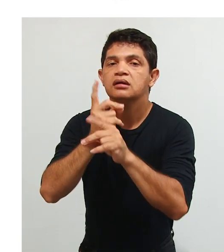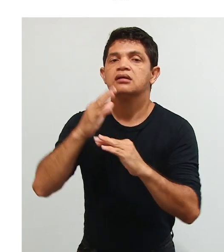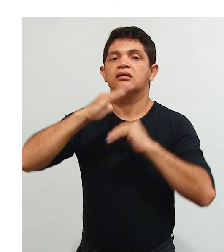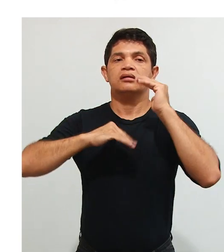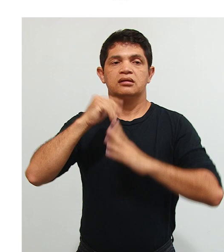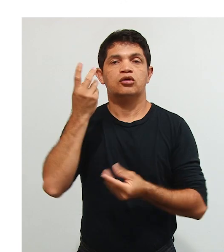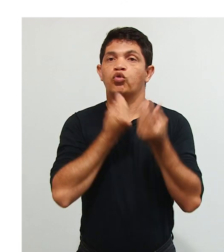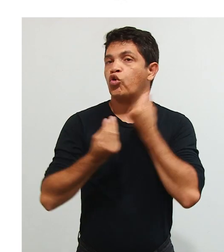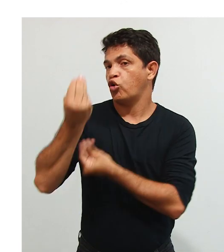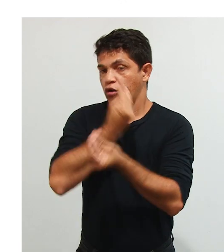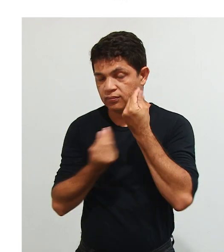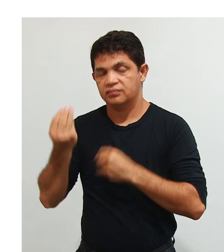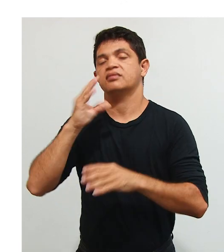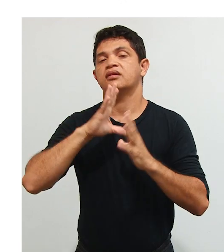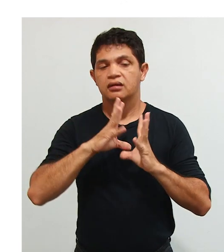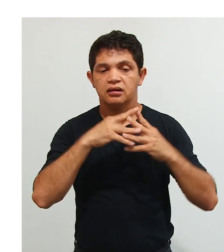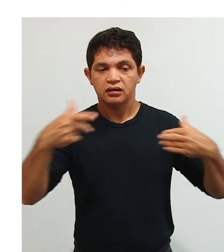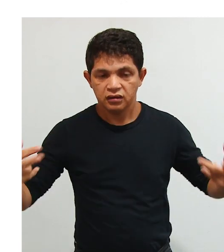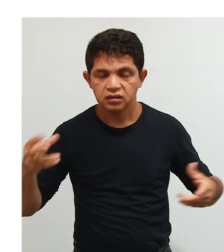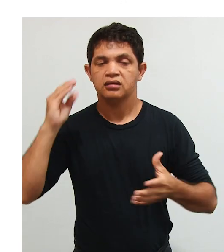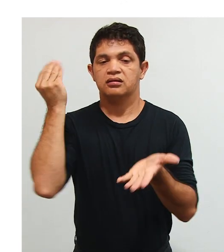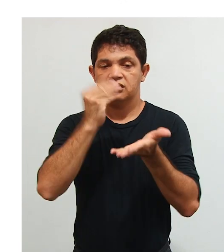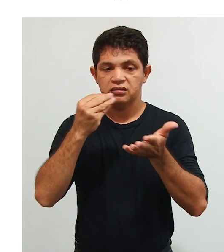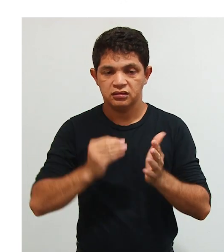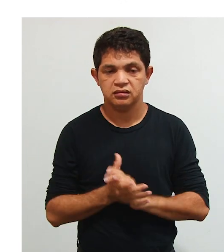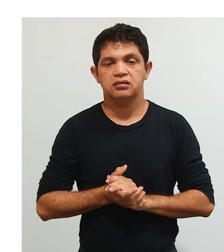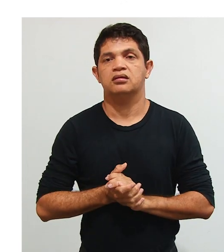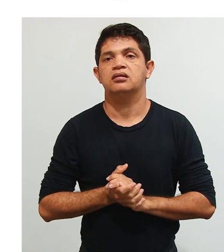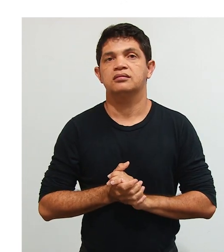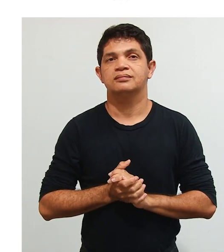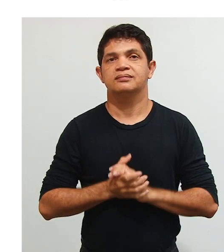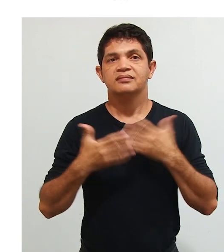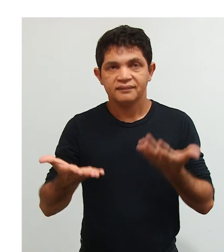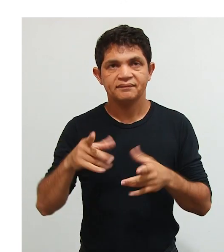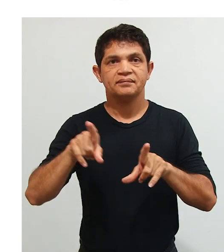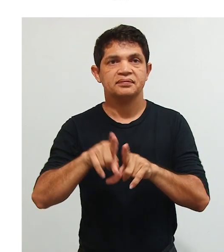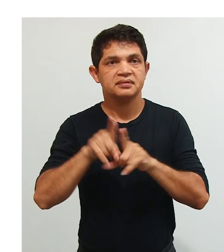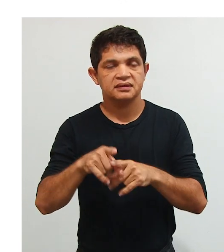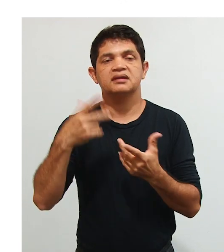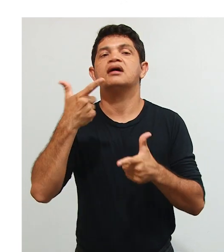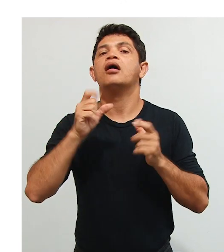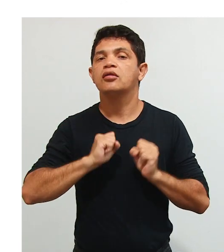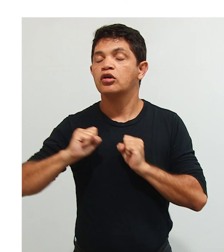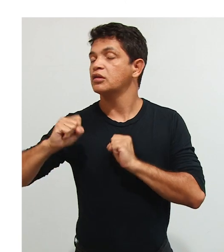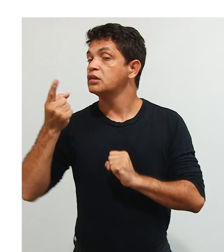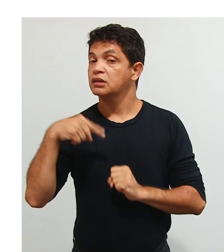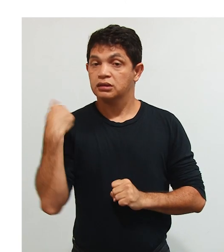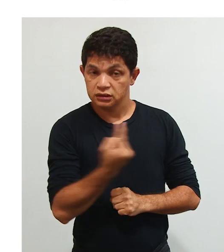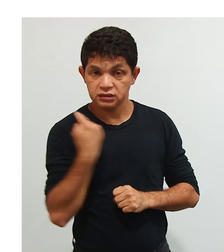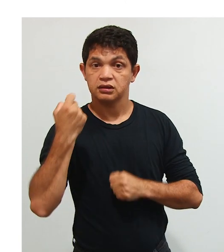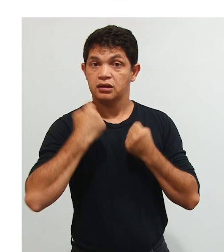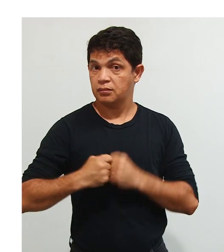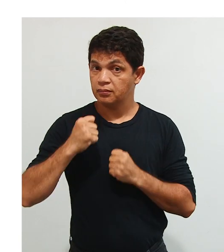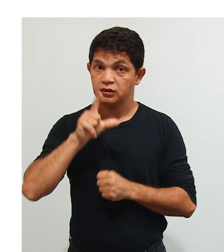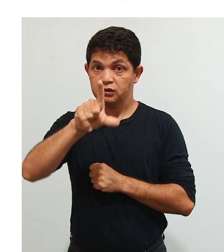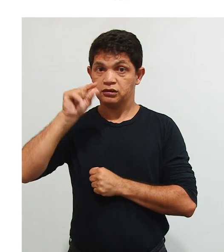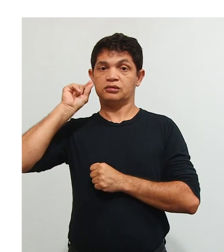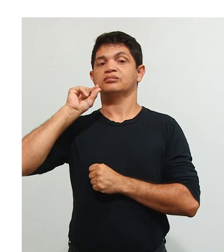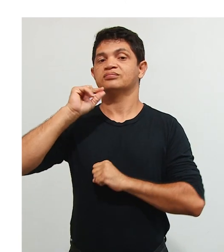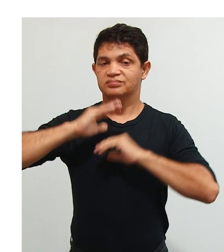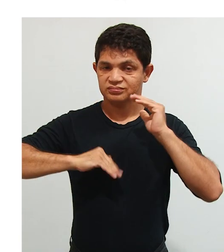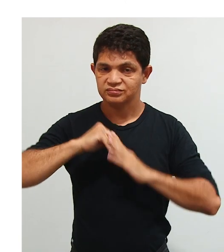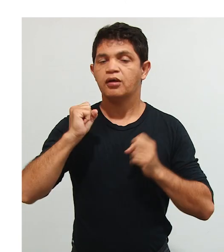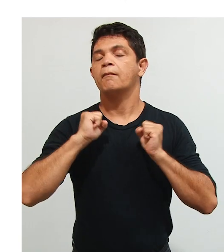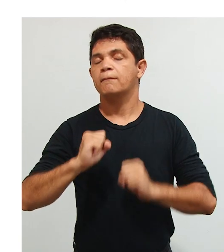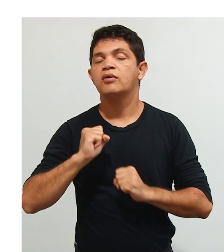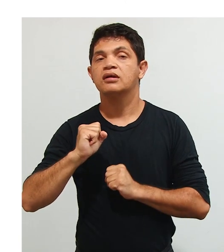pode interferir se vai chover, se não vai chover, se vai ter sol. Mas nós podemos escolher